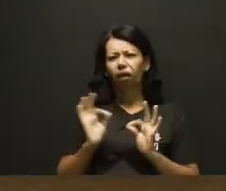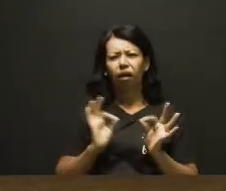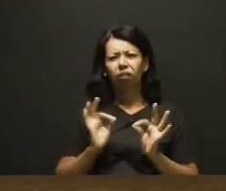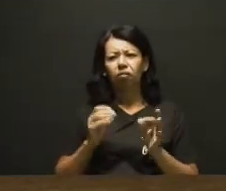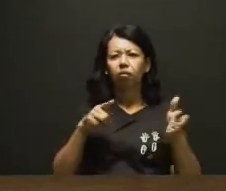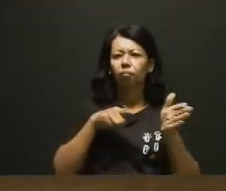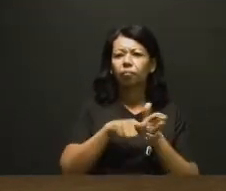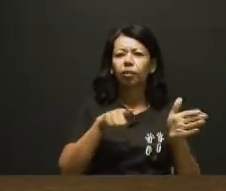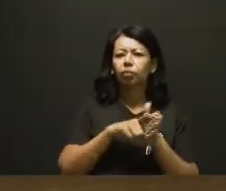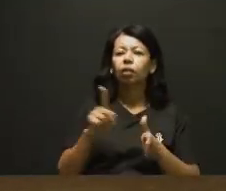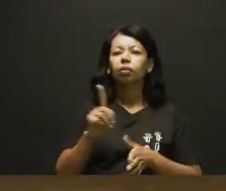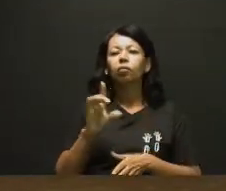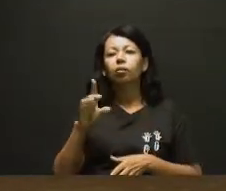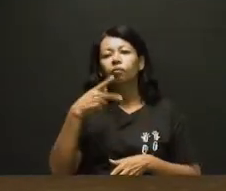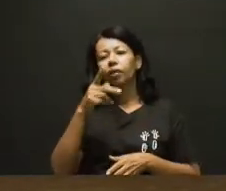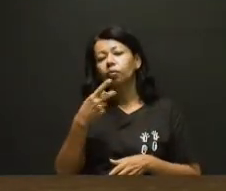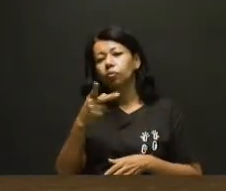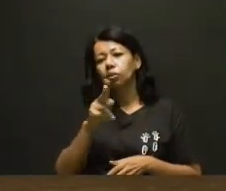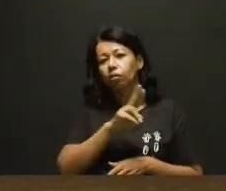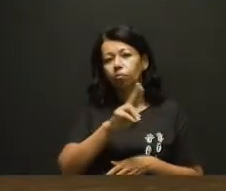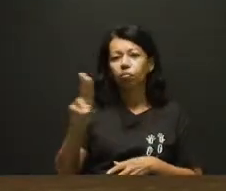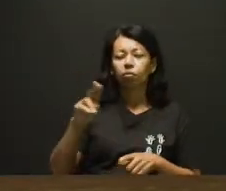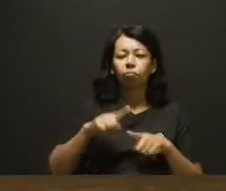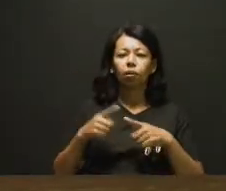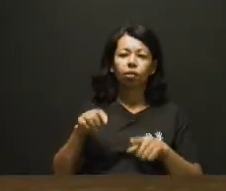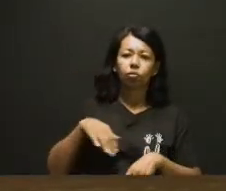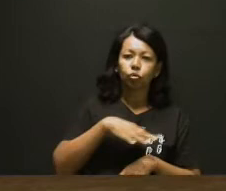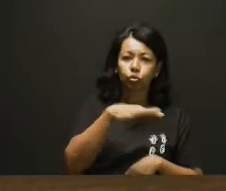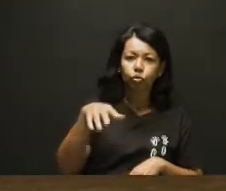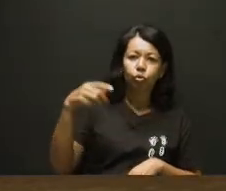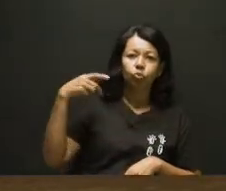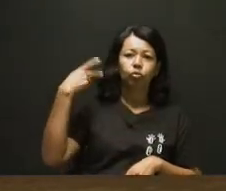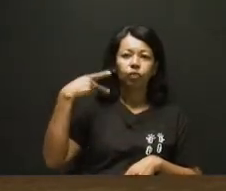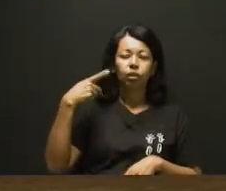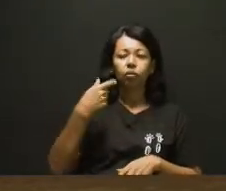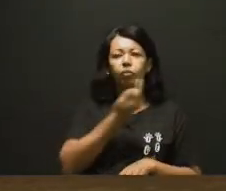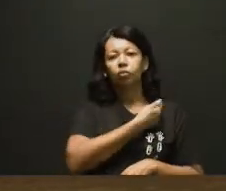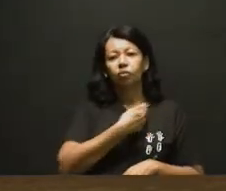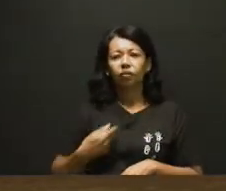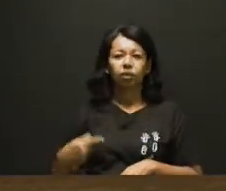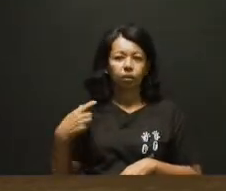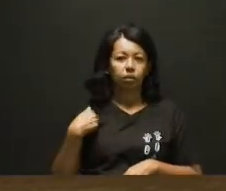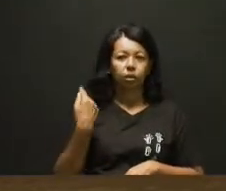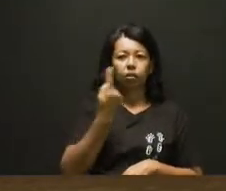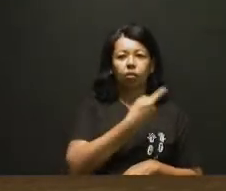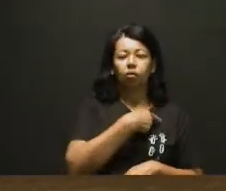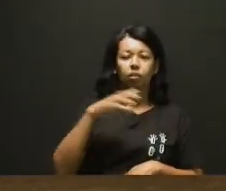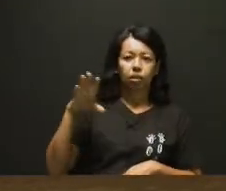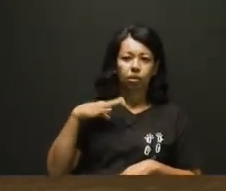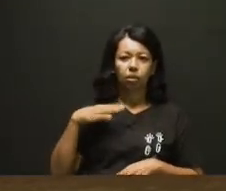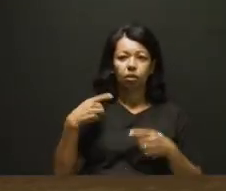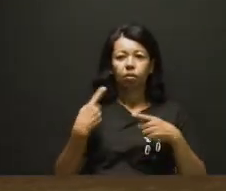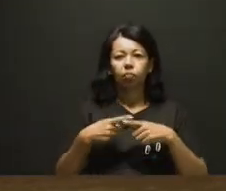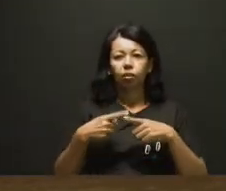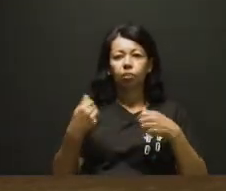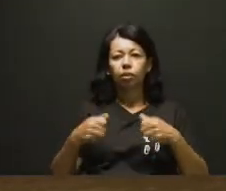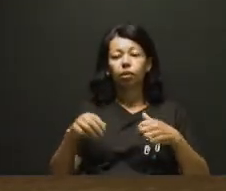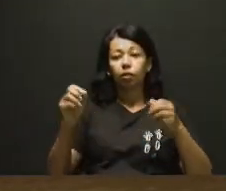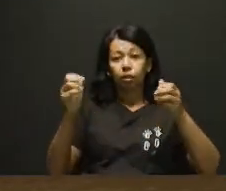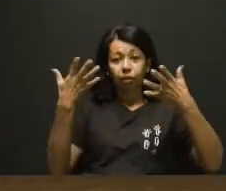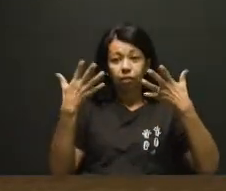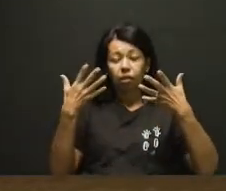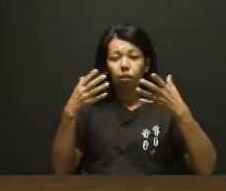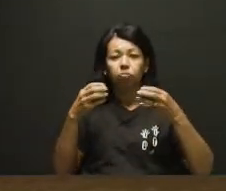isso não só mencionei o seu nome como todos os vereadores governantes da nossa cidade porque tem que ter essa atenção a gente não pode ficar com um